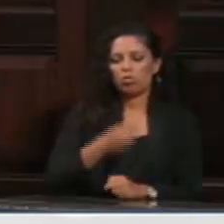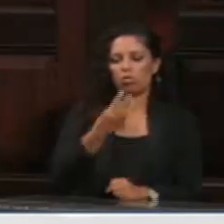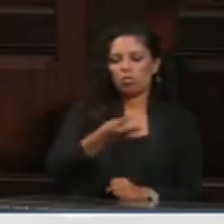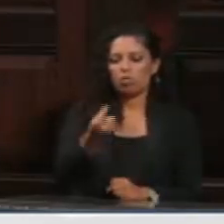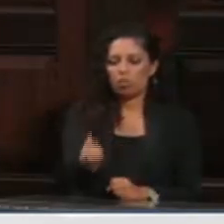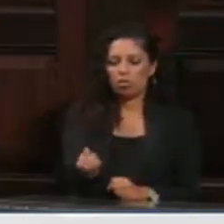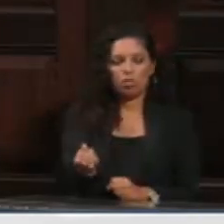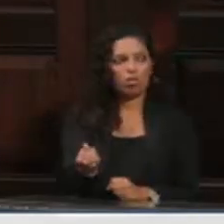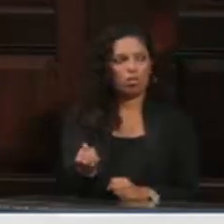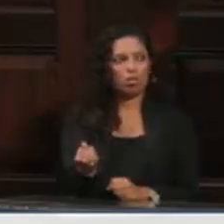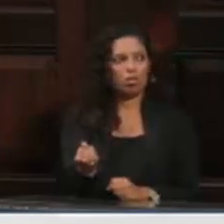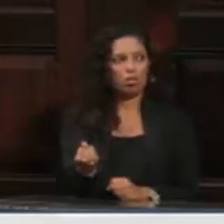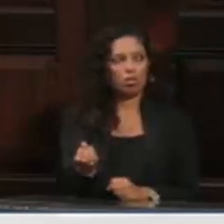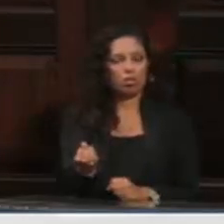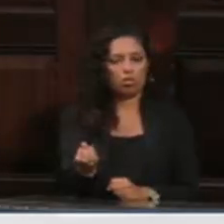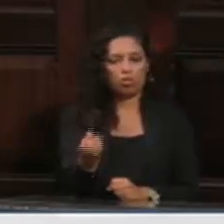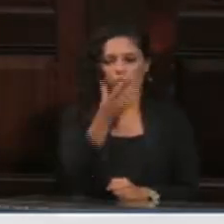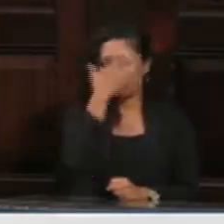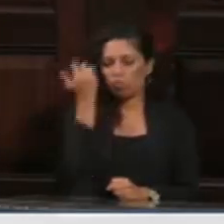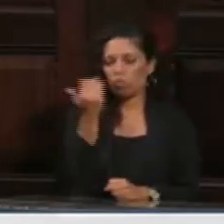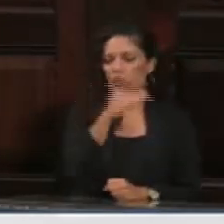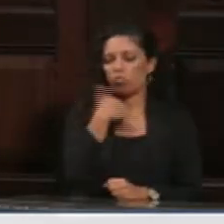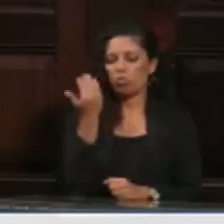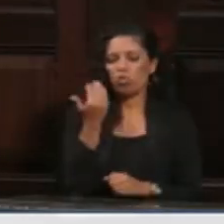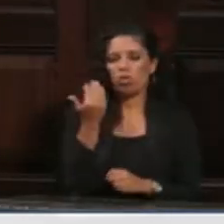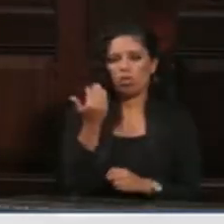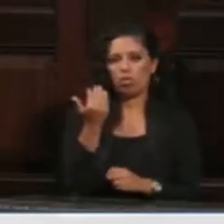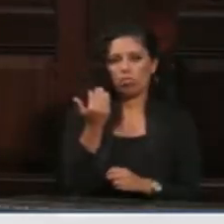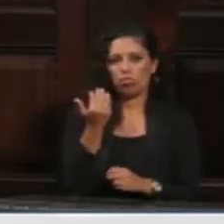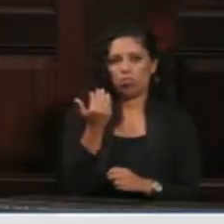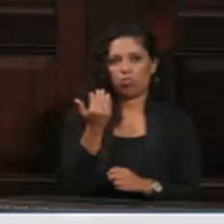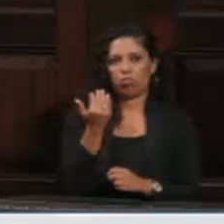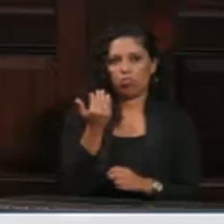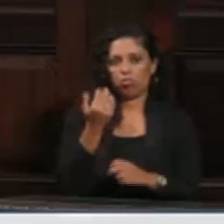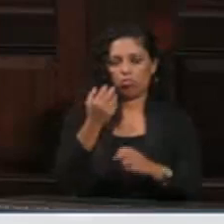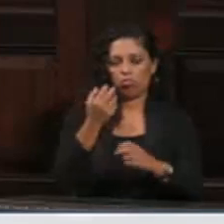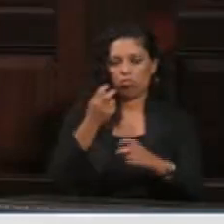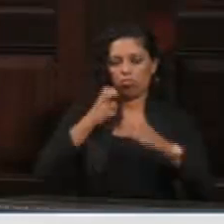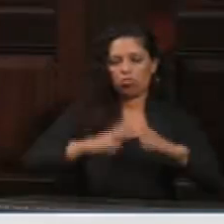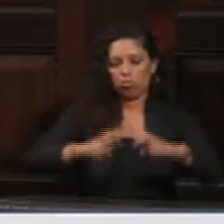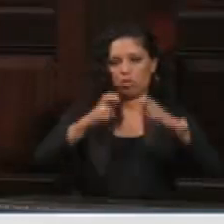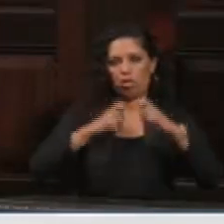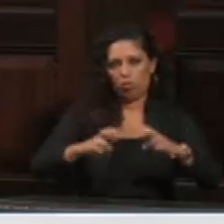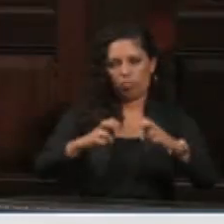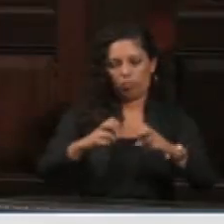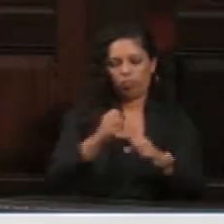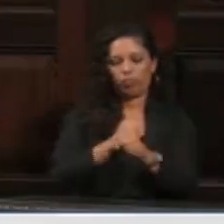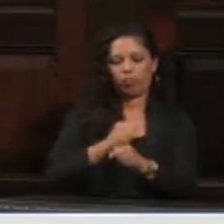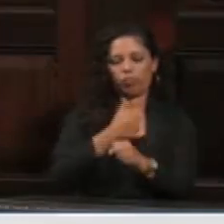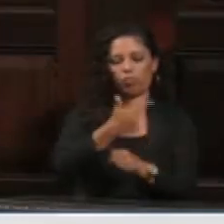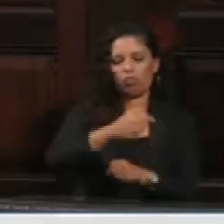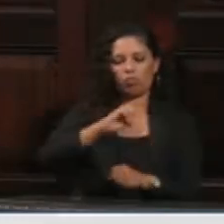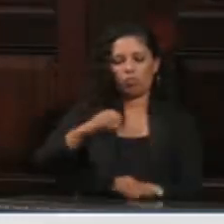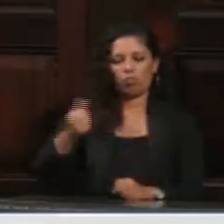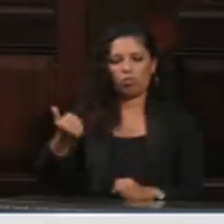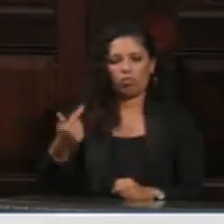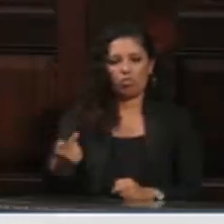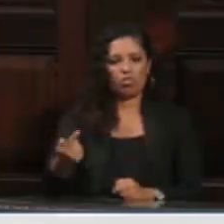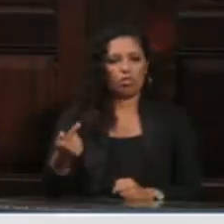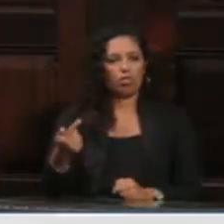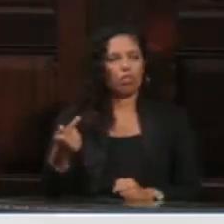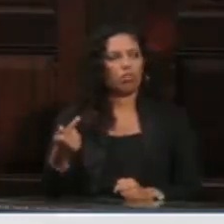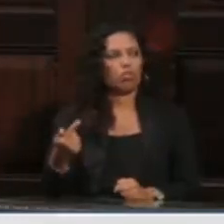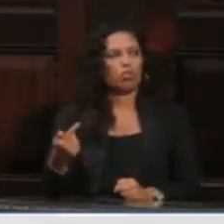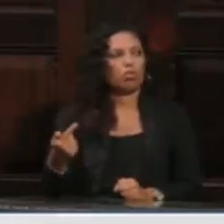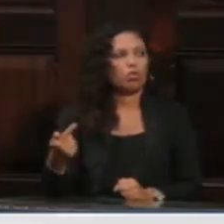por atropelamentos nos ramais da supervia. E em 2017, deputada Marta Rocha,